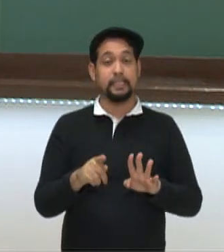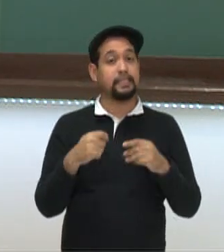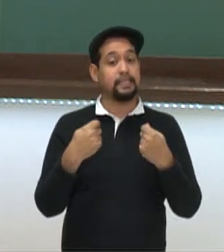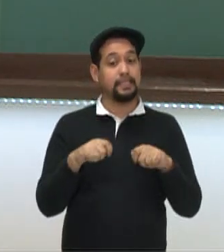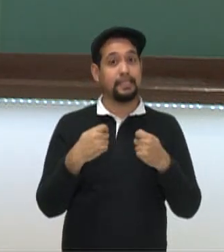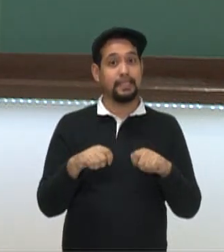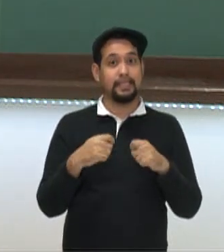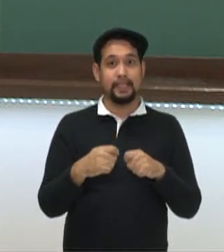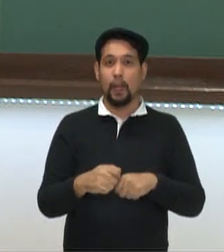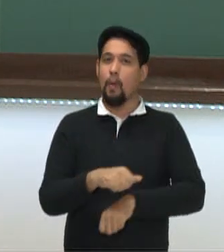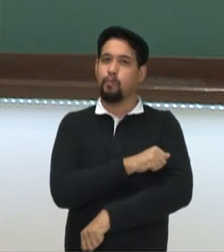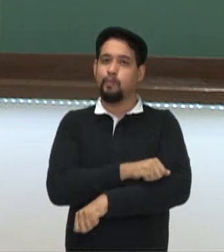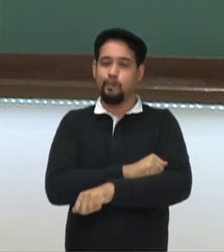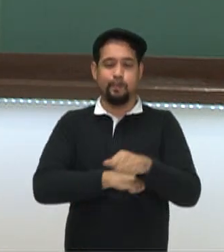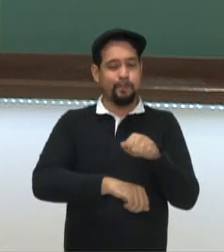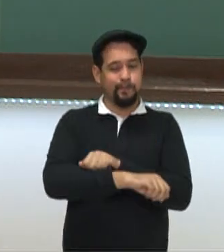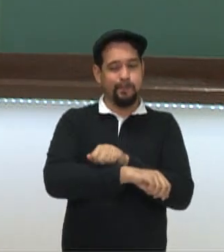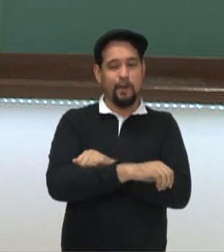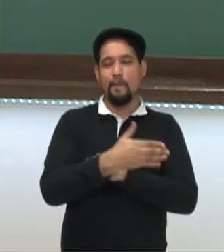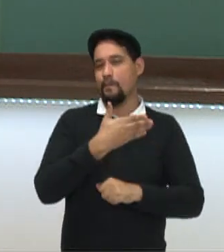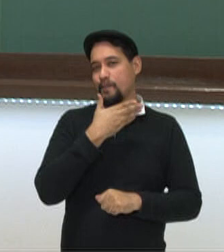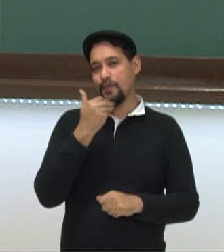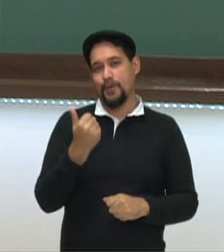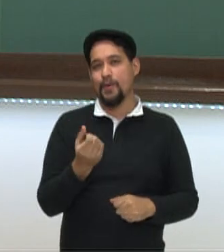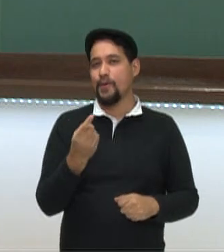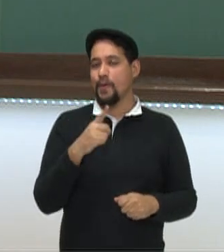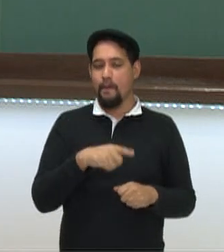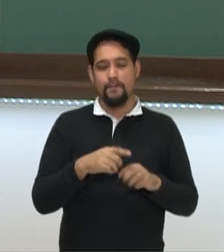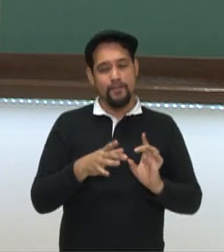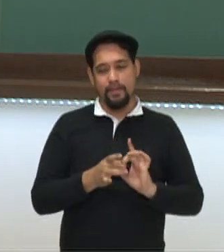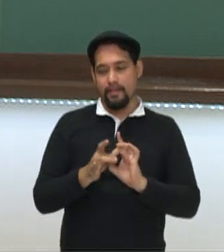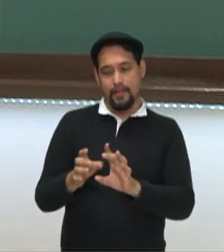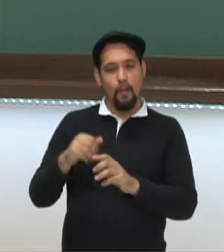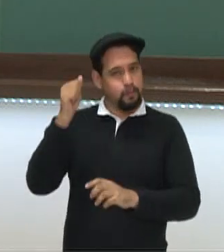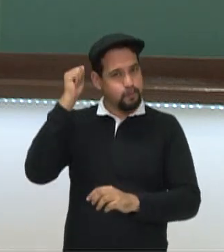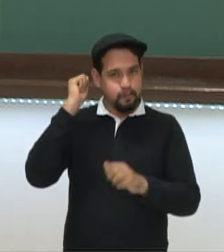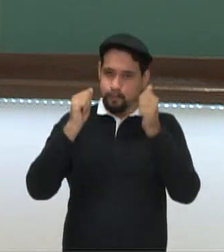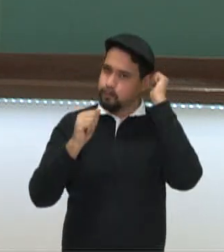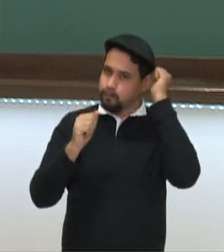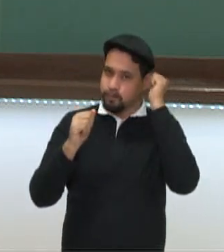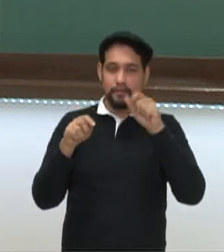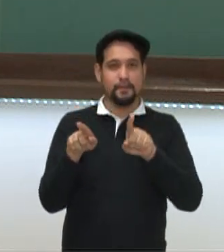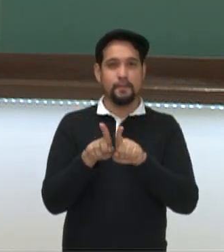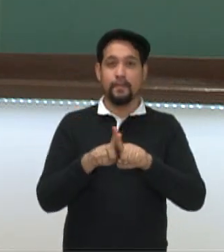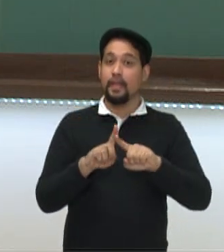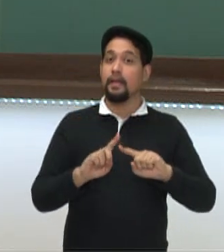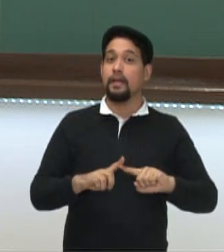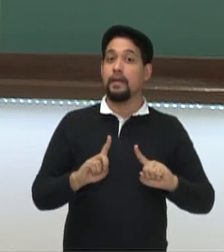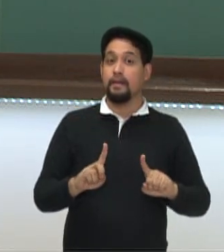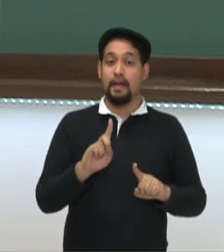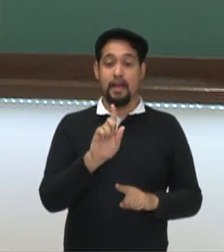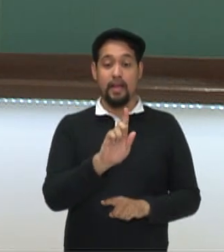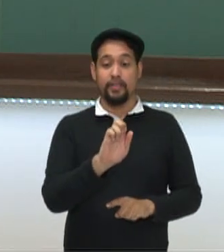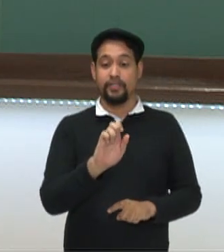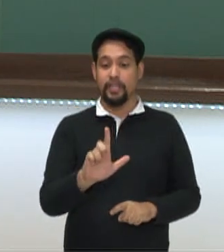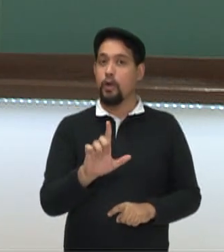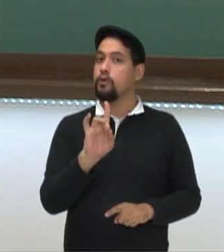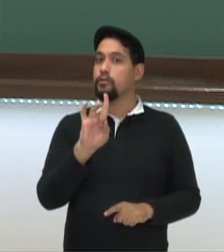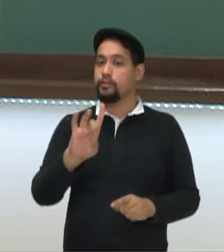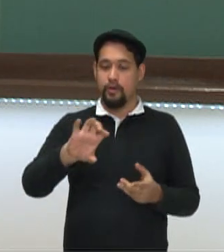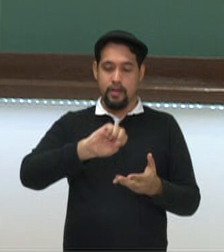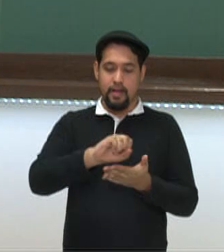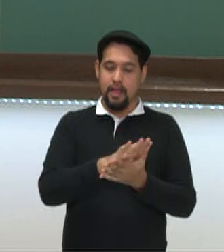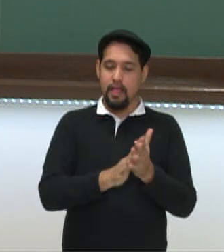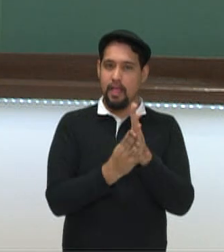um belo banho na sua irmãzinha ou bota ela para tomar banho, se lavar bem lavado, mas o álcool em gel apenas nas